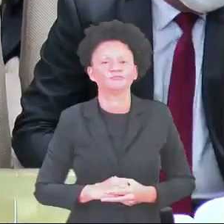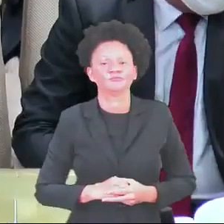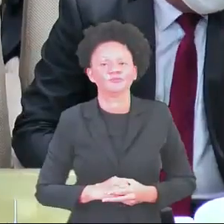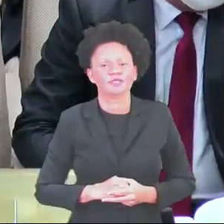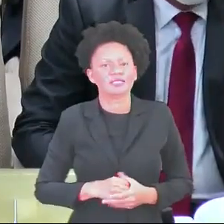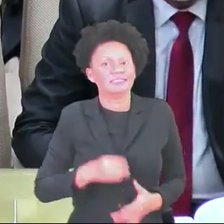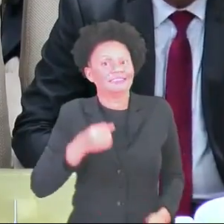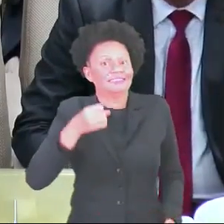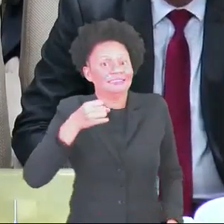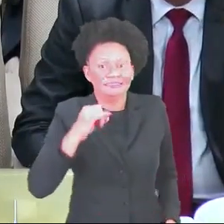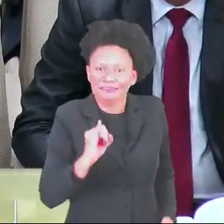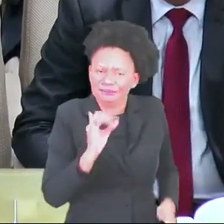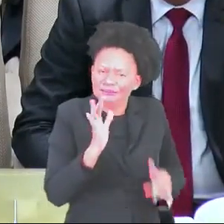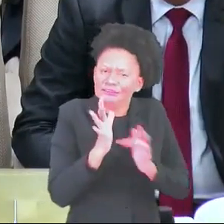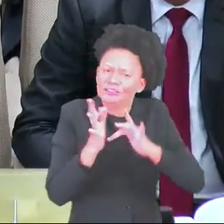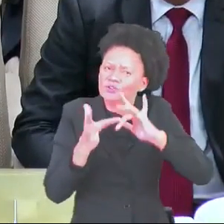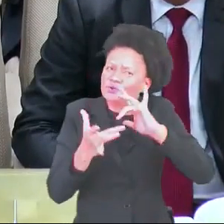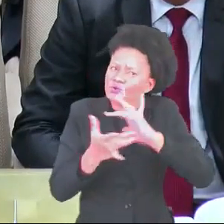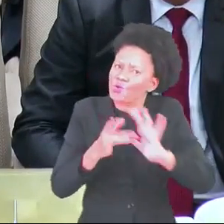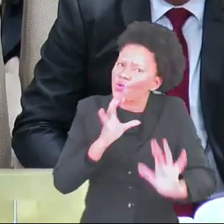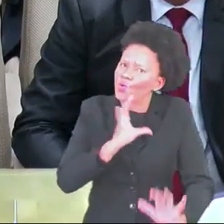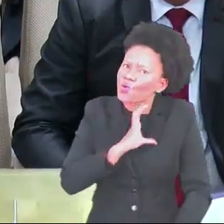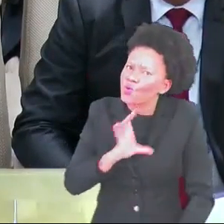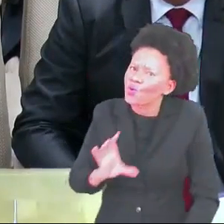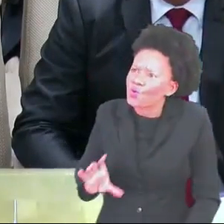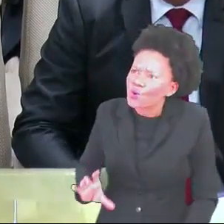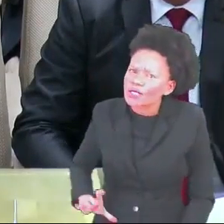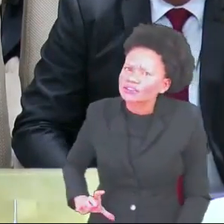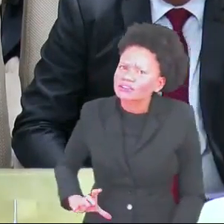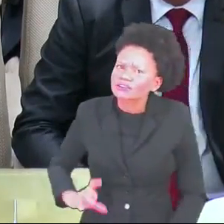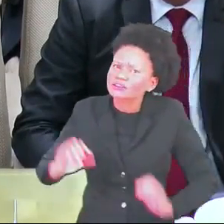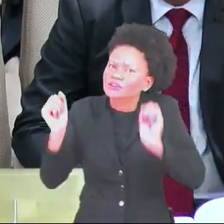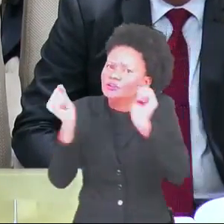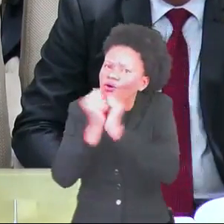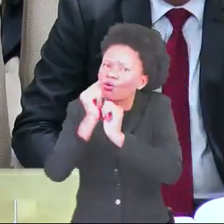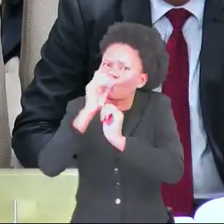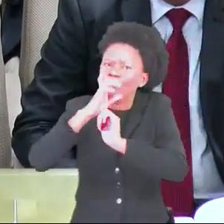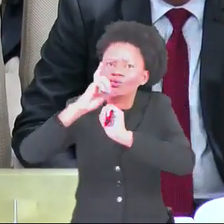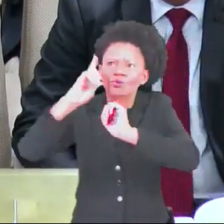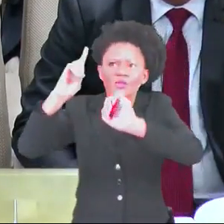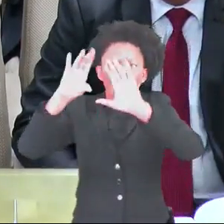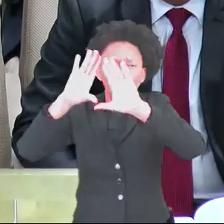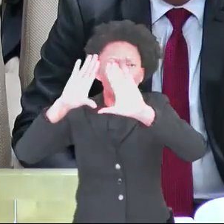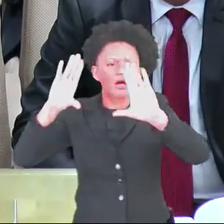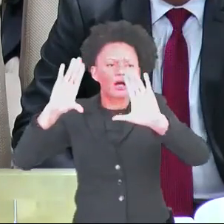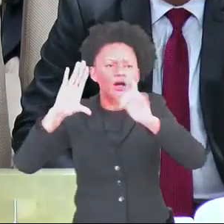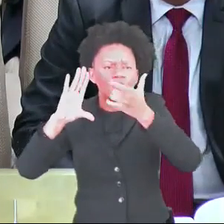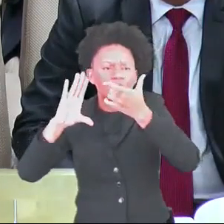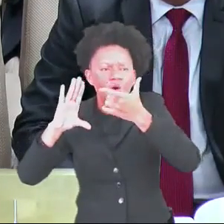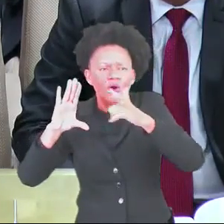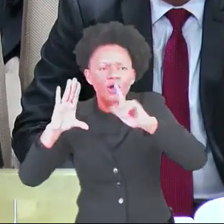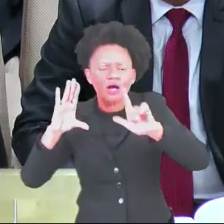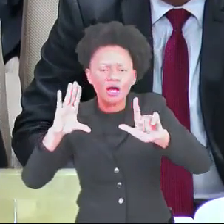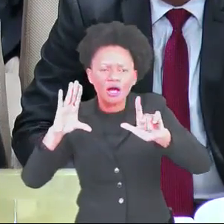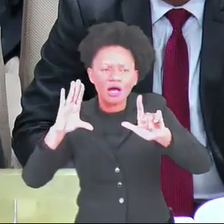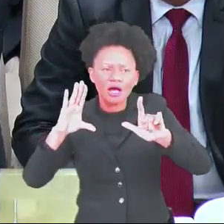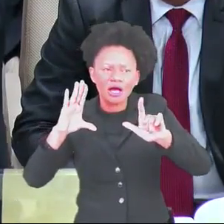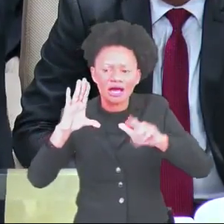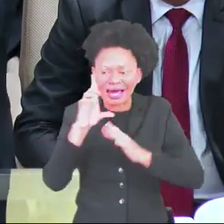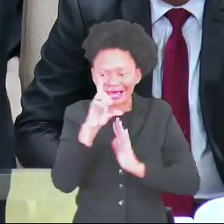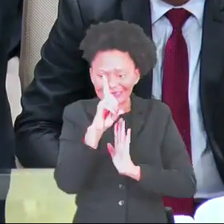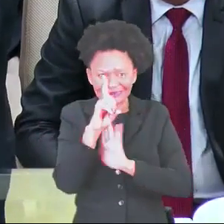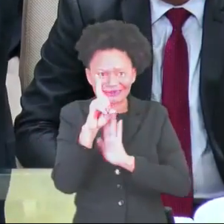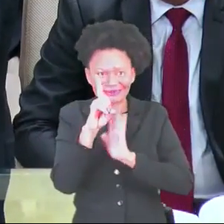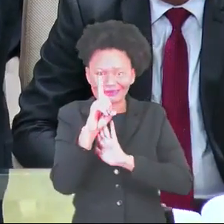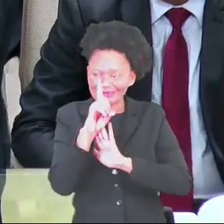Se Cristo está em Deus no céu, em outra palavra diz que está à destra do